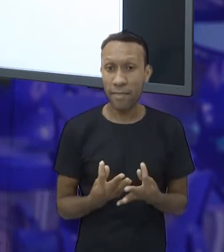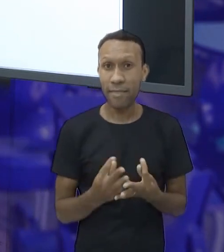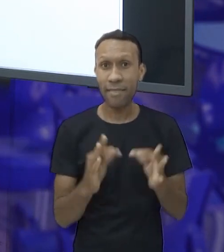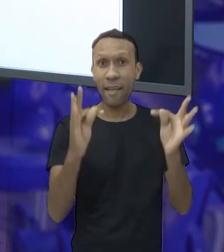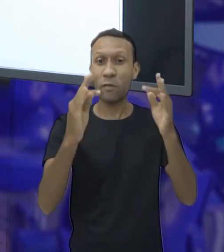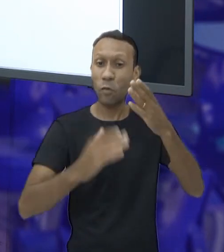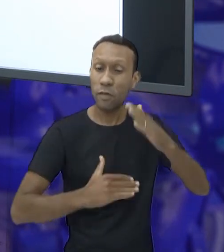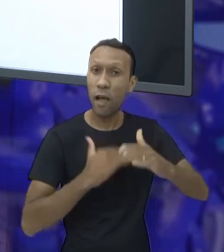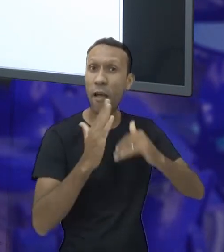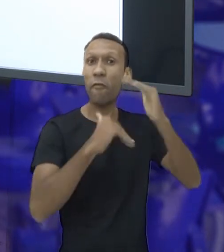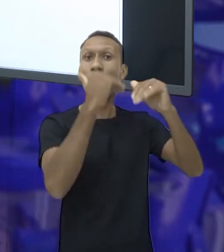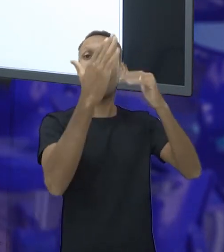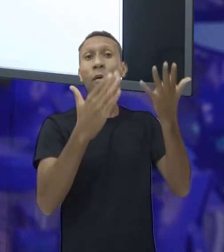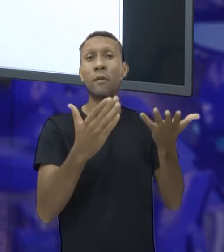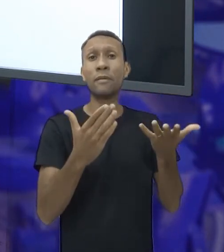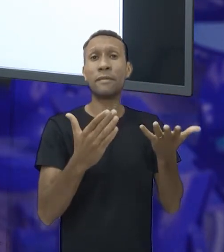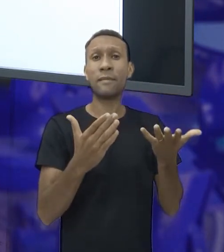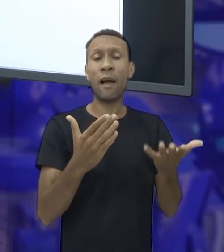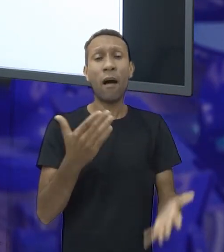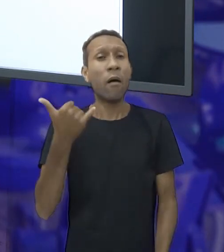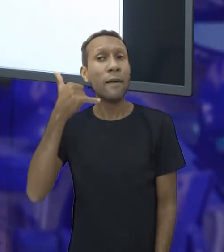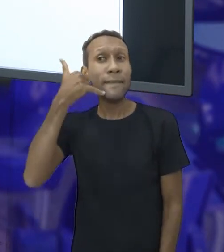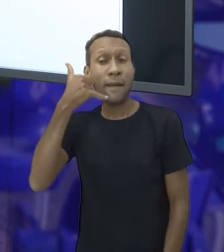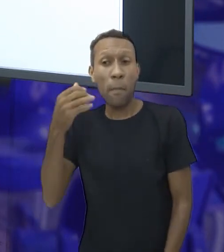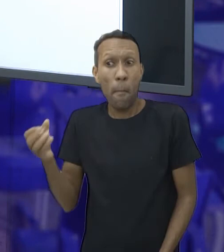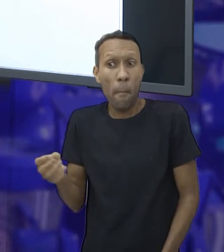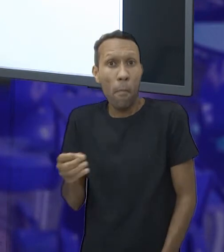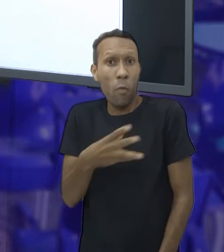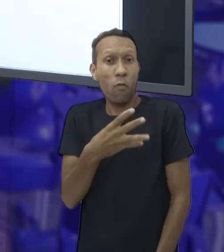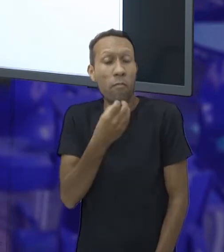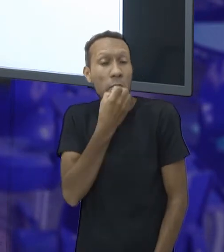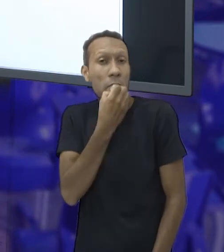de excelente qualidade no valor de R$1.300,